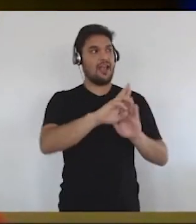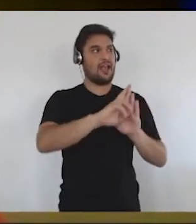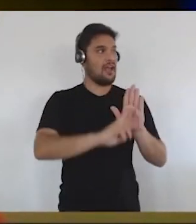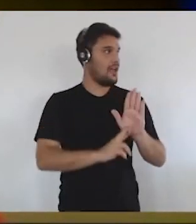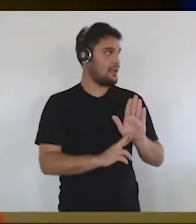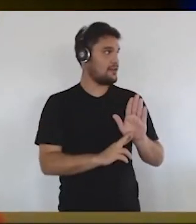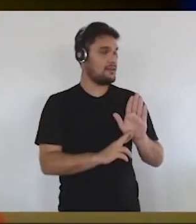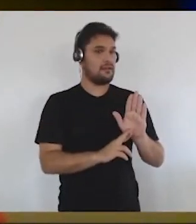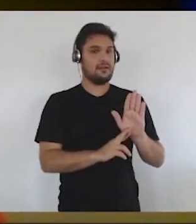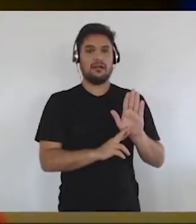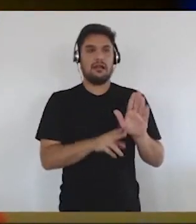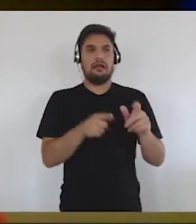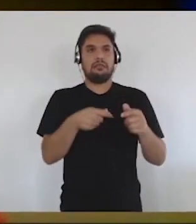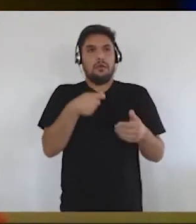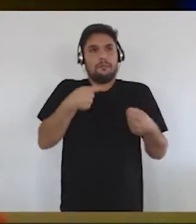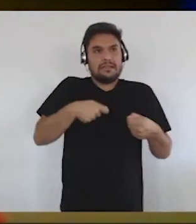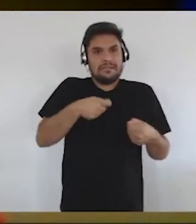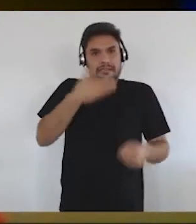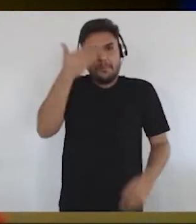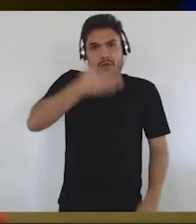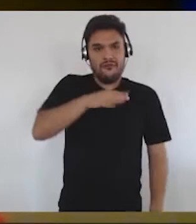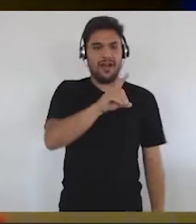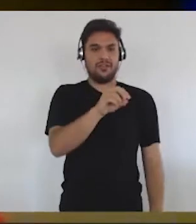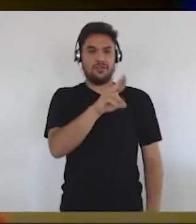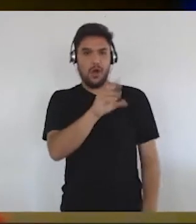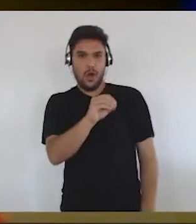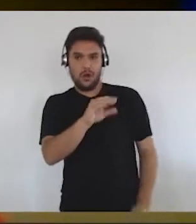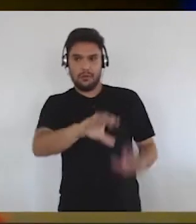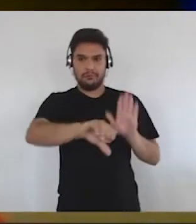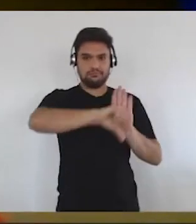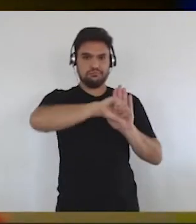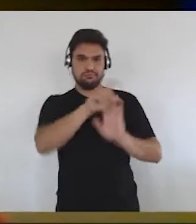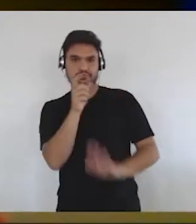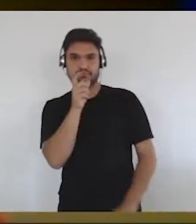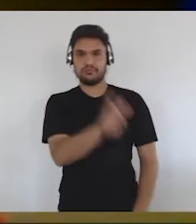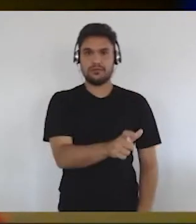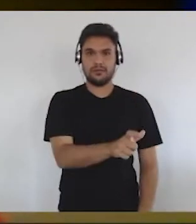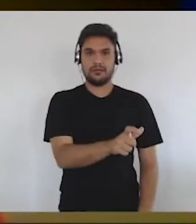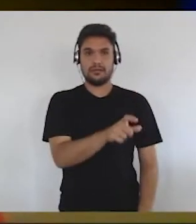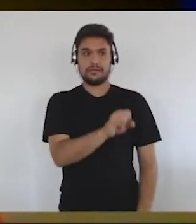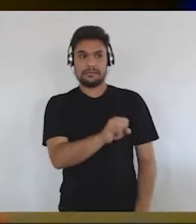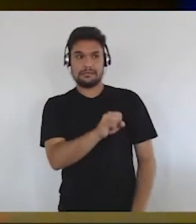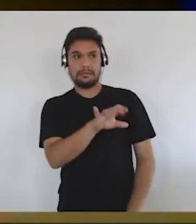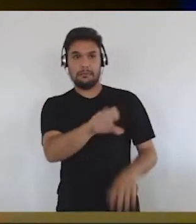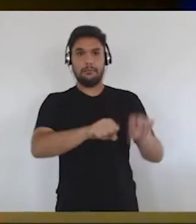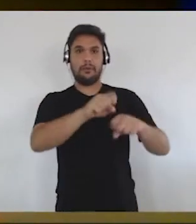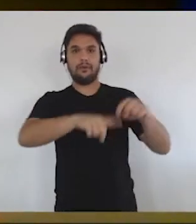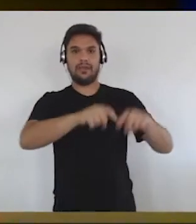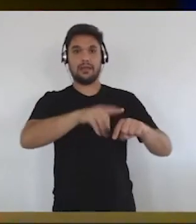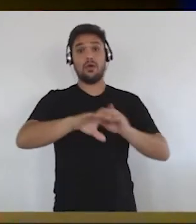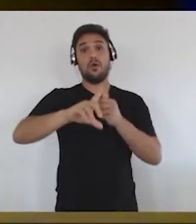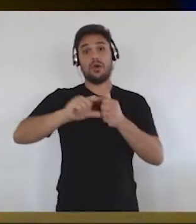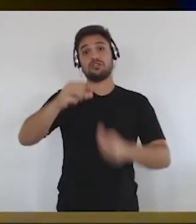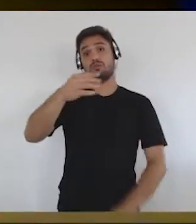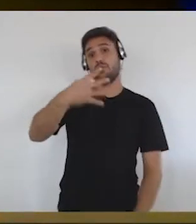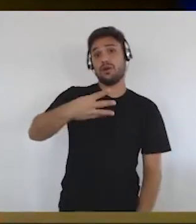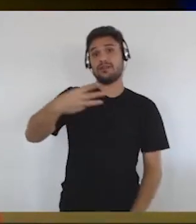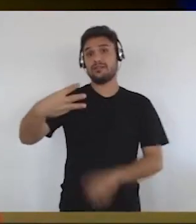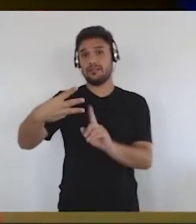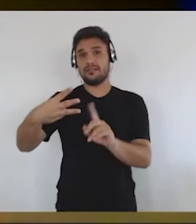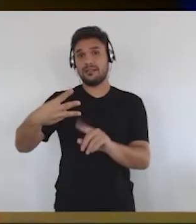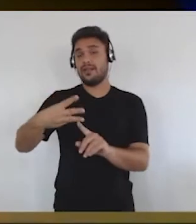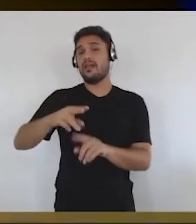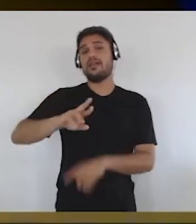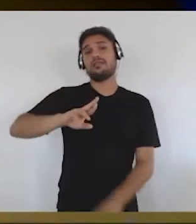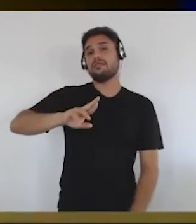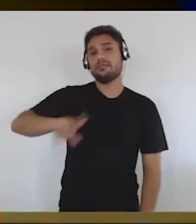necessário comprovação de dolo para que haja criminalização quando houver ofensa a esses dados. O artigo 43